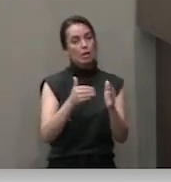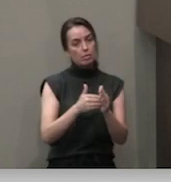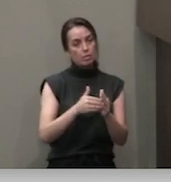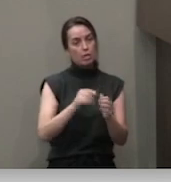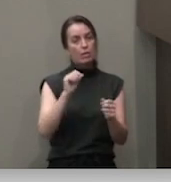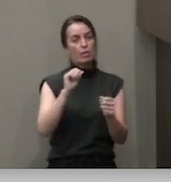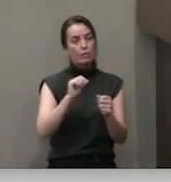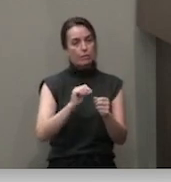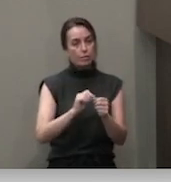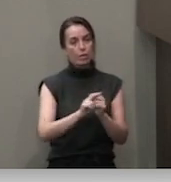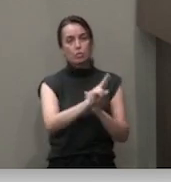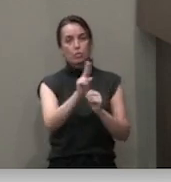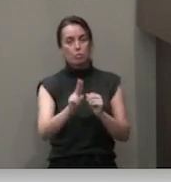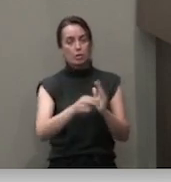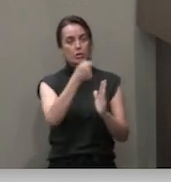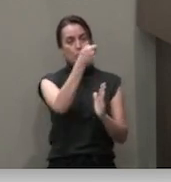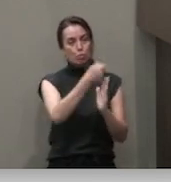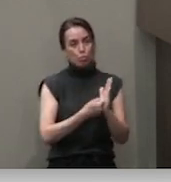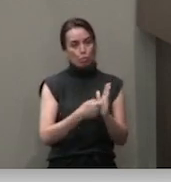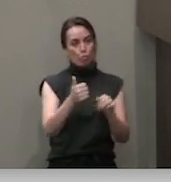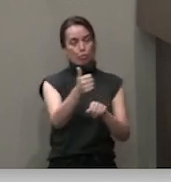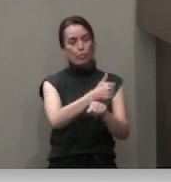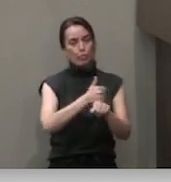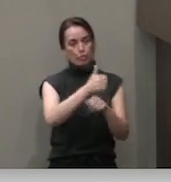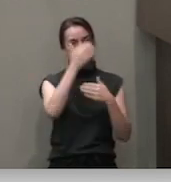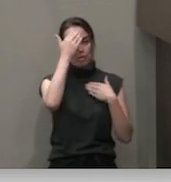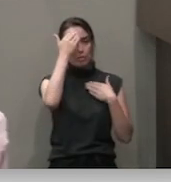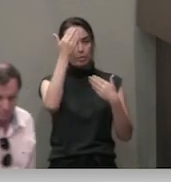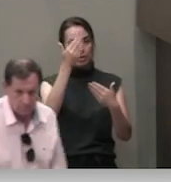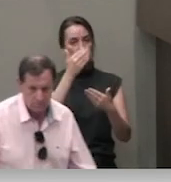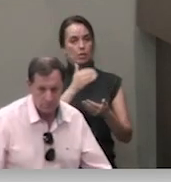nomeação dos profissionais concursados obrigado